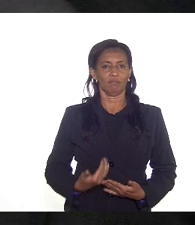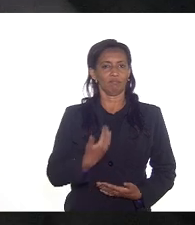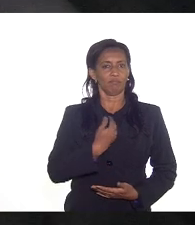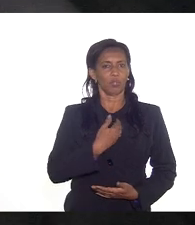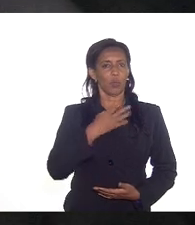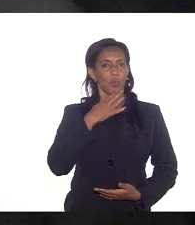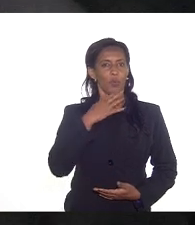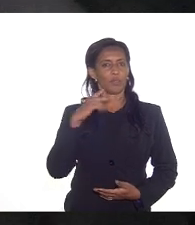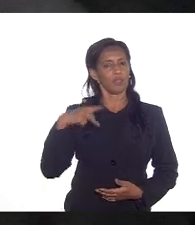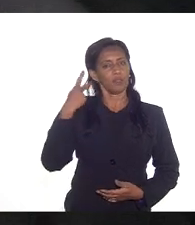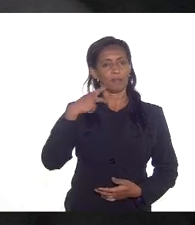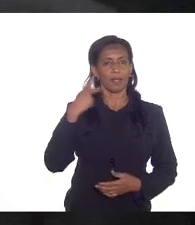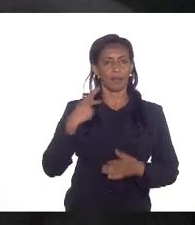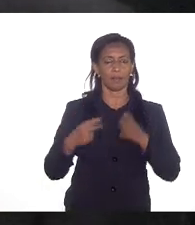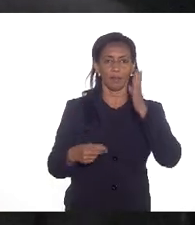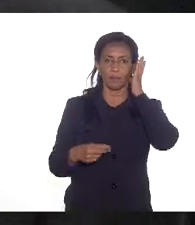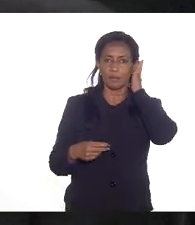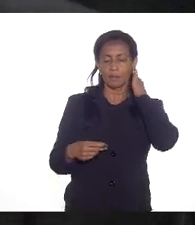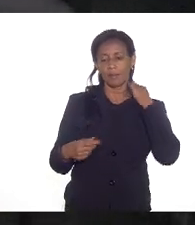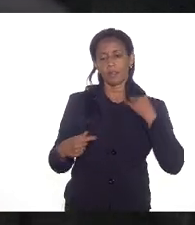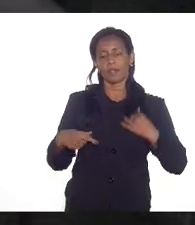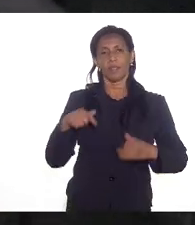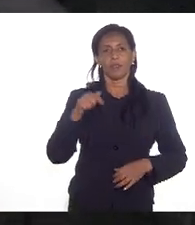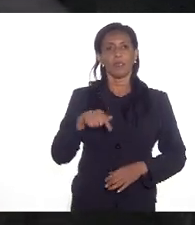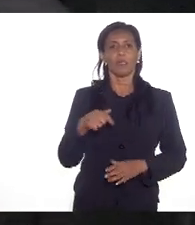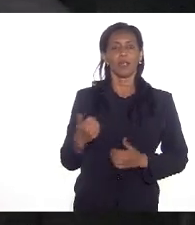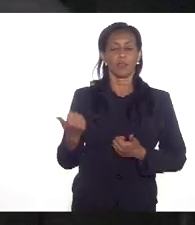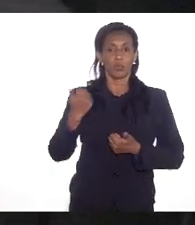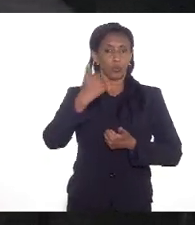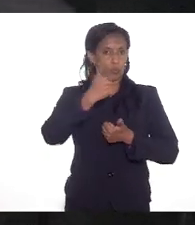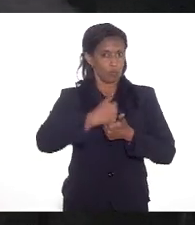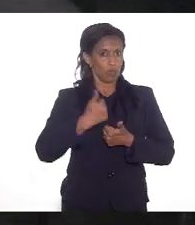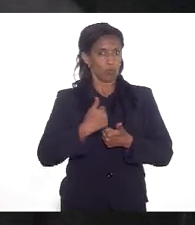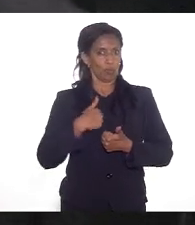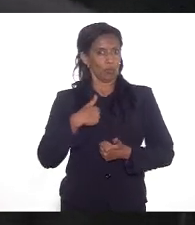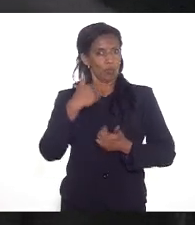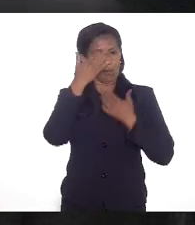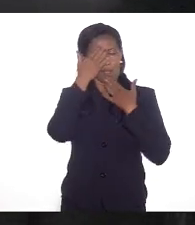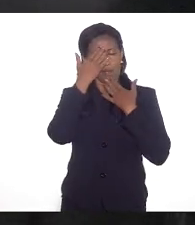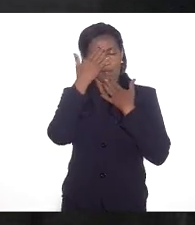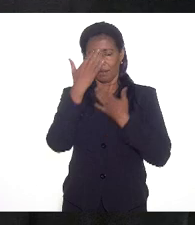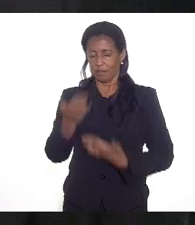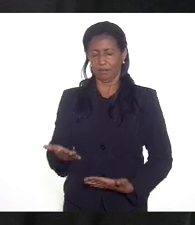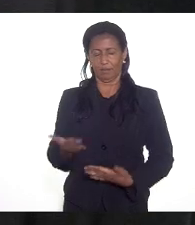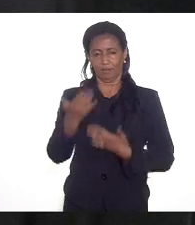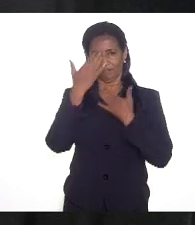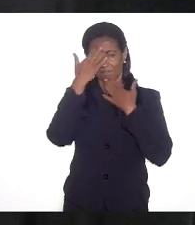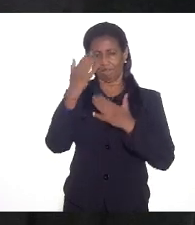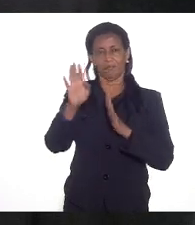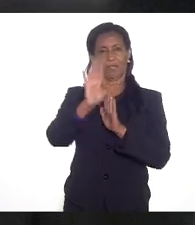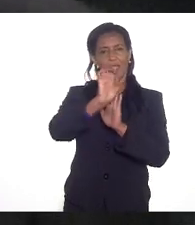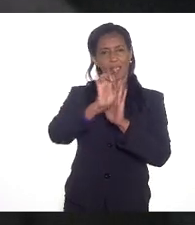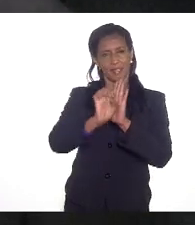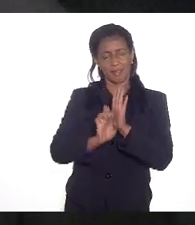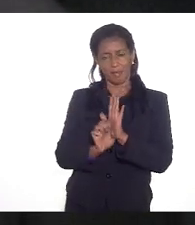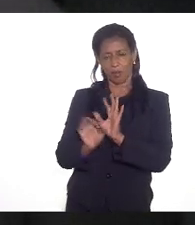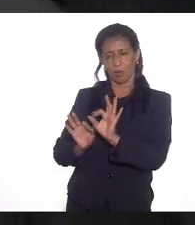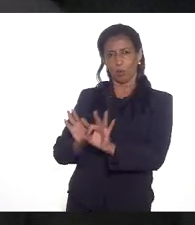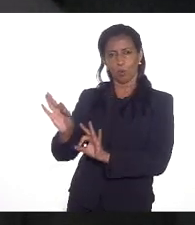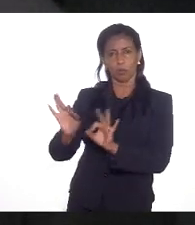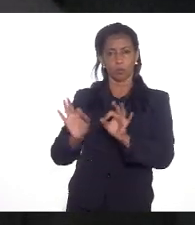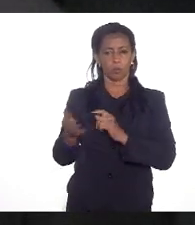e esse projeto esse substitutivo da ccj pelo qual agradeço agradeço as emendas que foram feitas